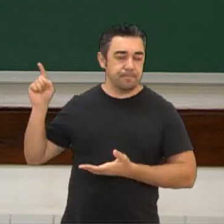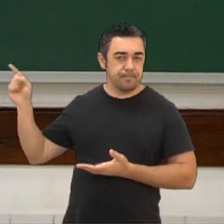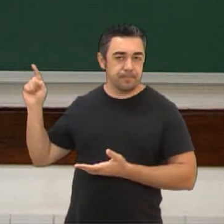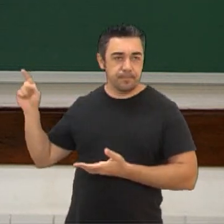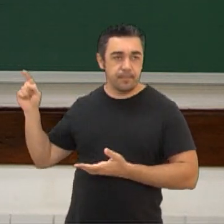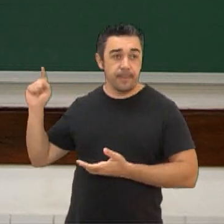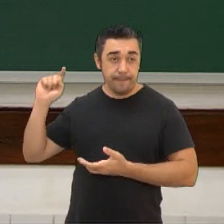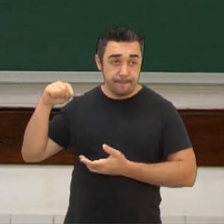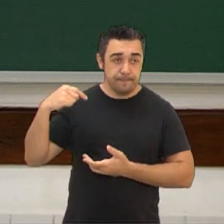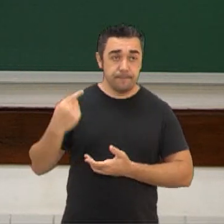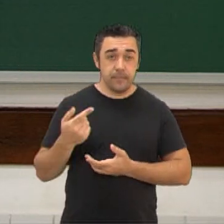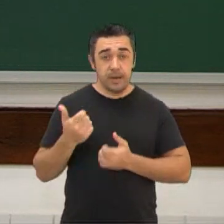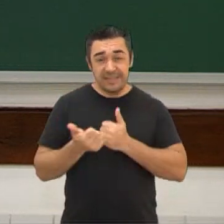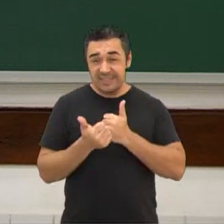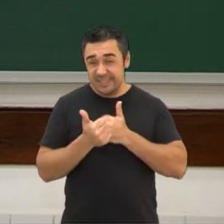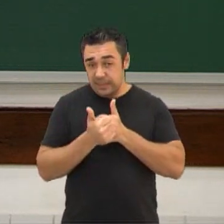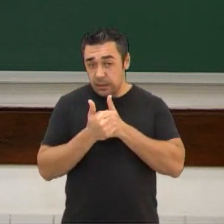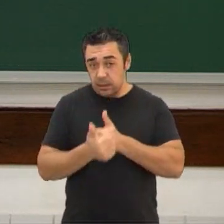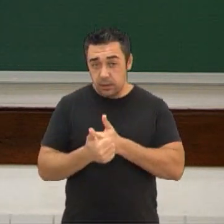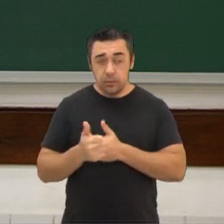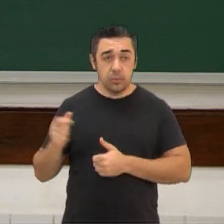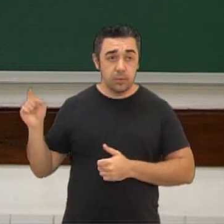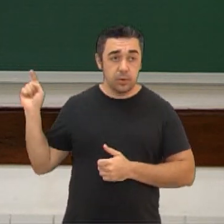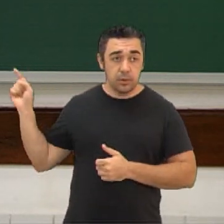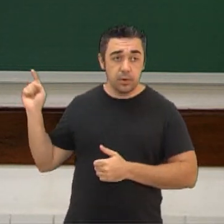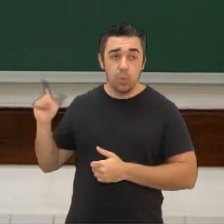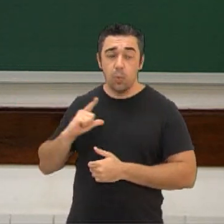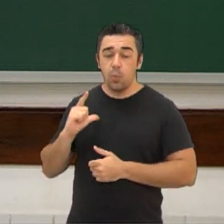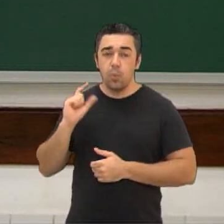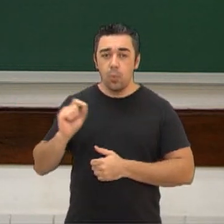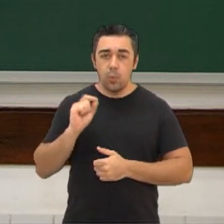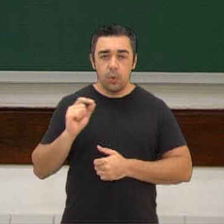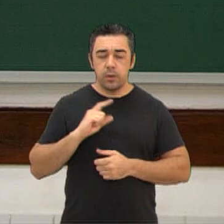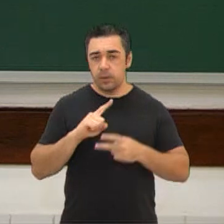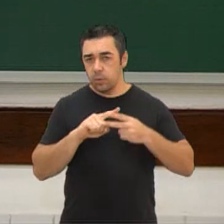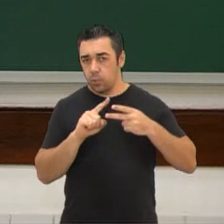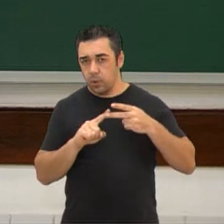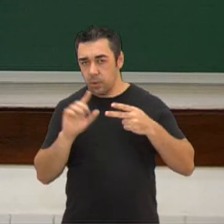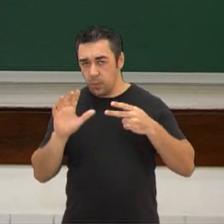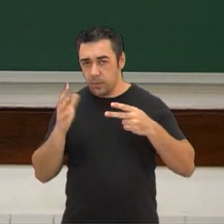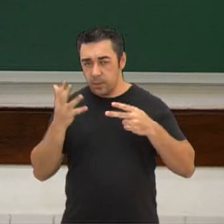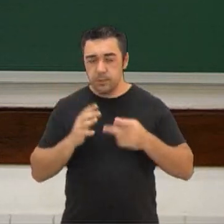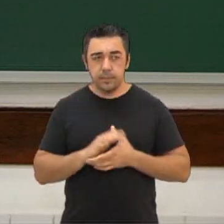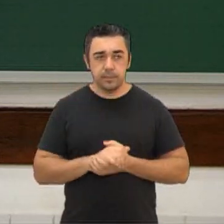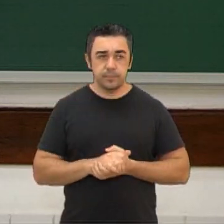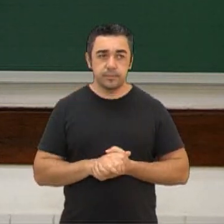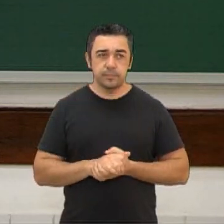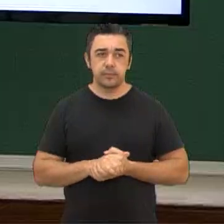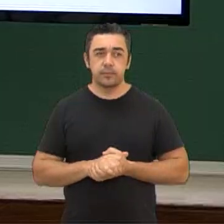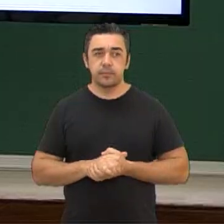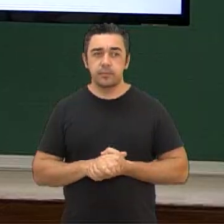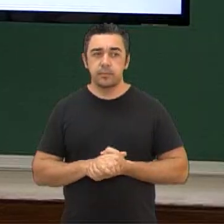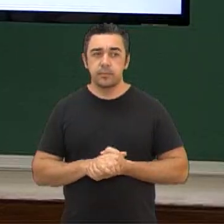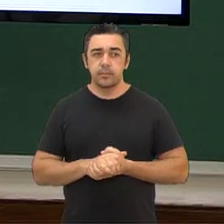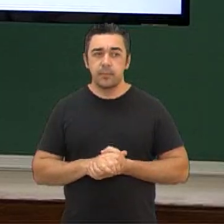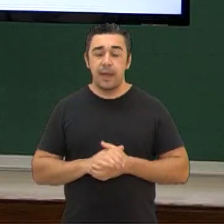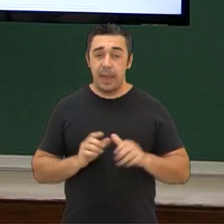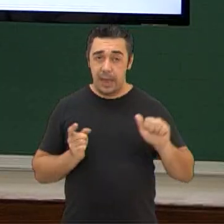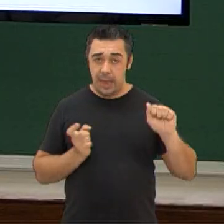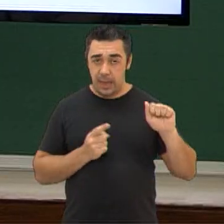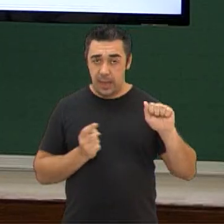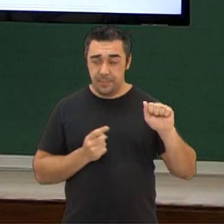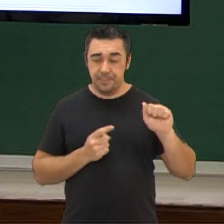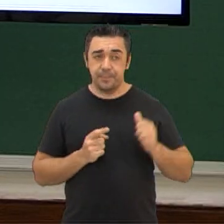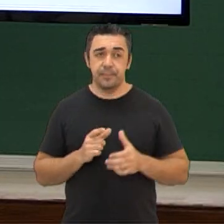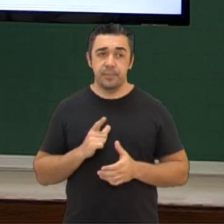E a partir, com base nisso, eu tenho aqui duas reações, certo? Eu tenho a reação A, né?